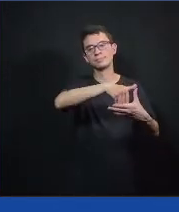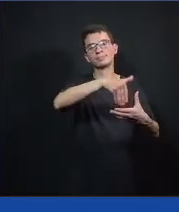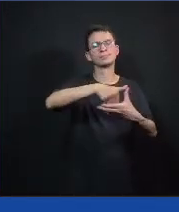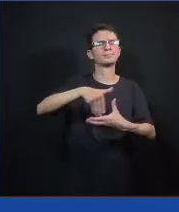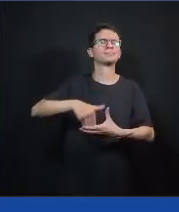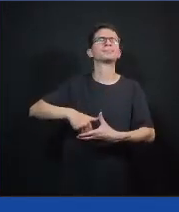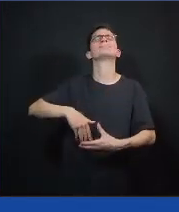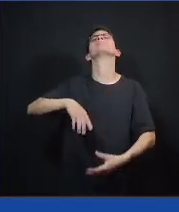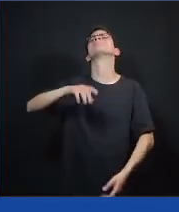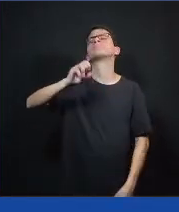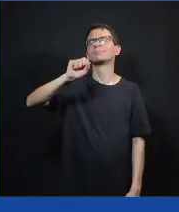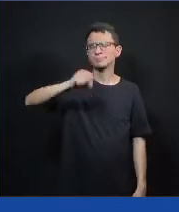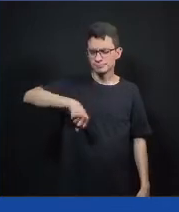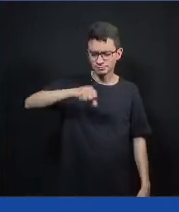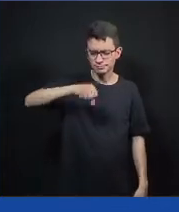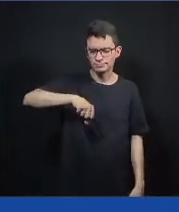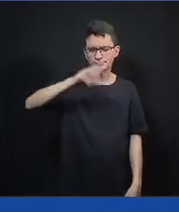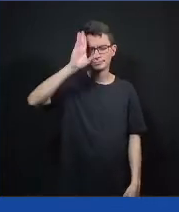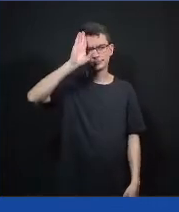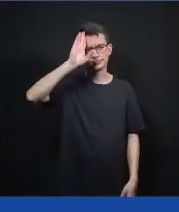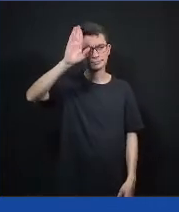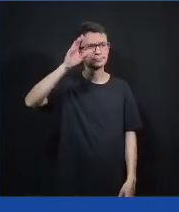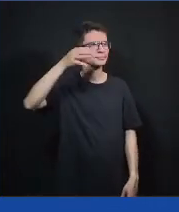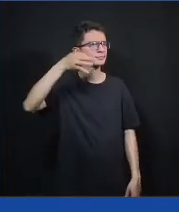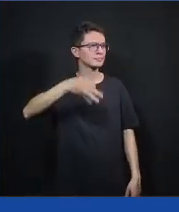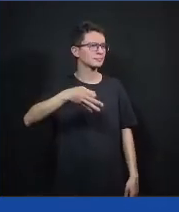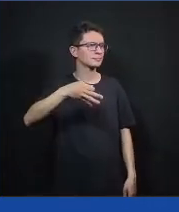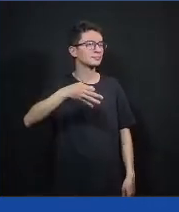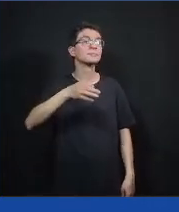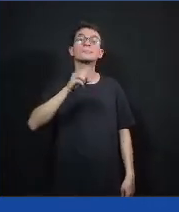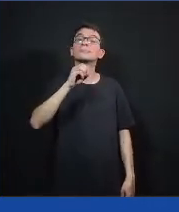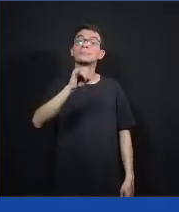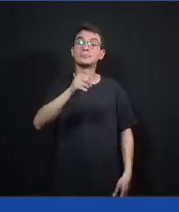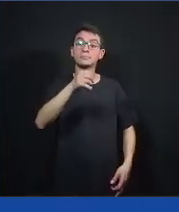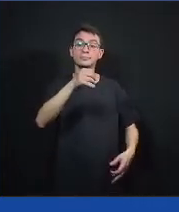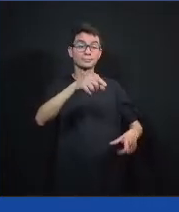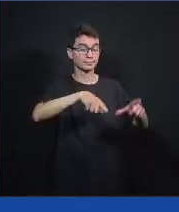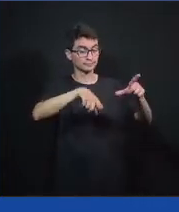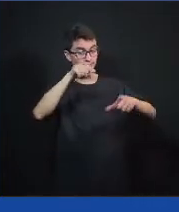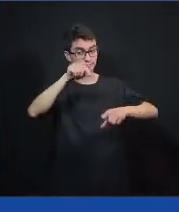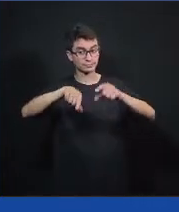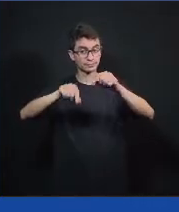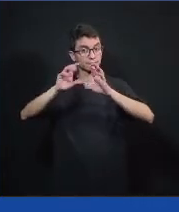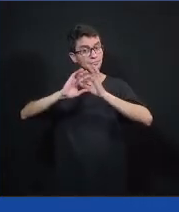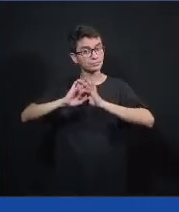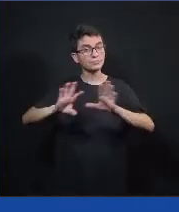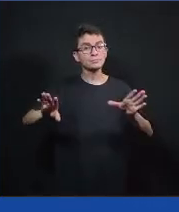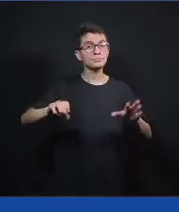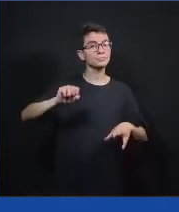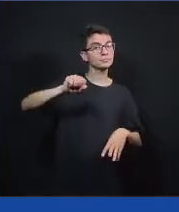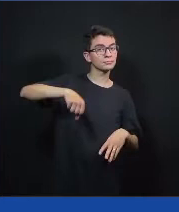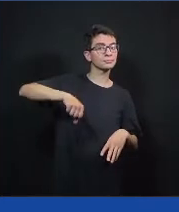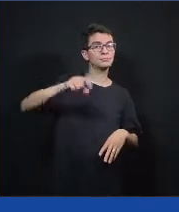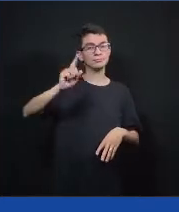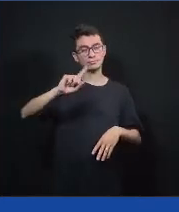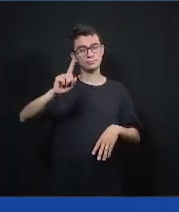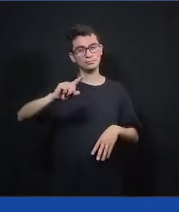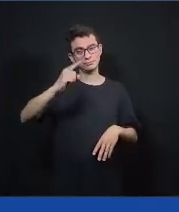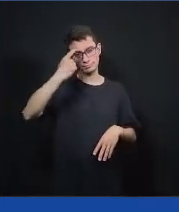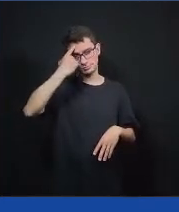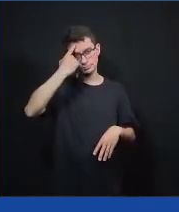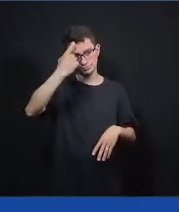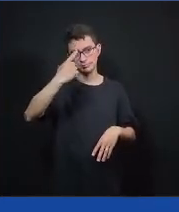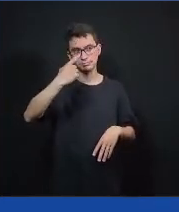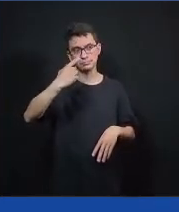fundamentais para julgar se um regime é democrático ou não. Então, se as eleições não bastam para se denominar democracia, não